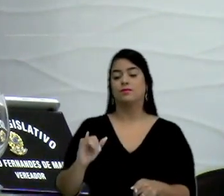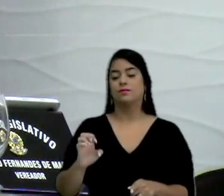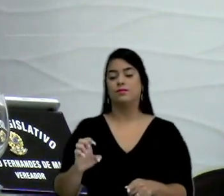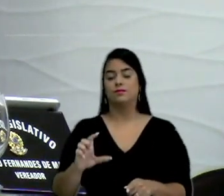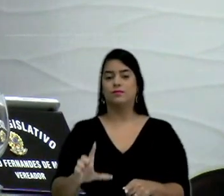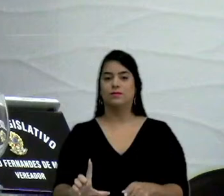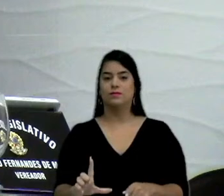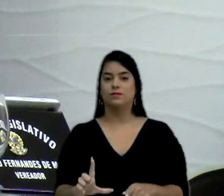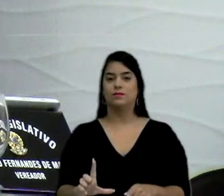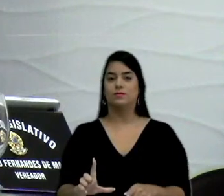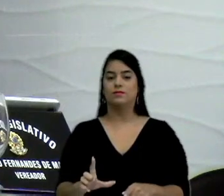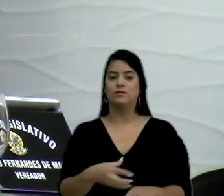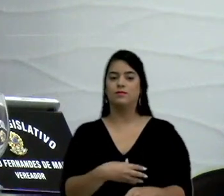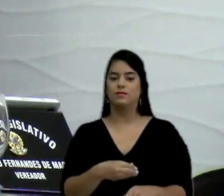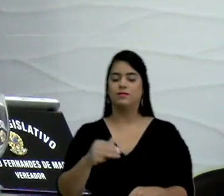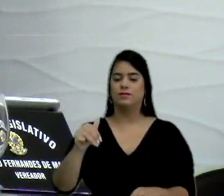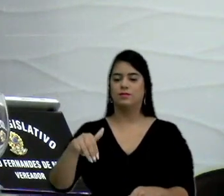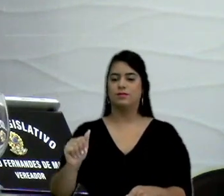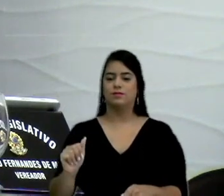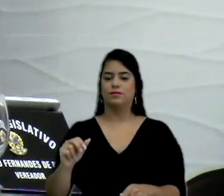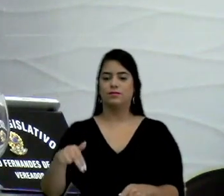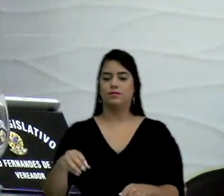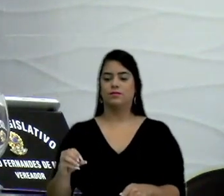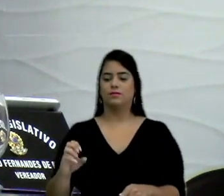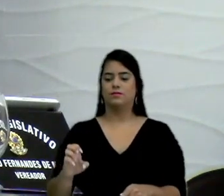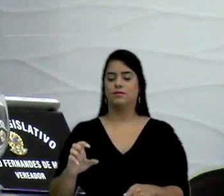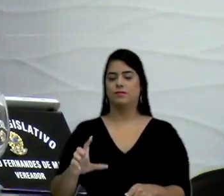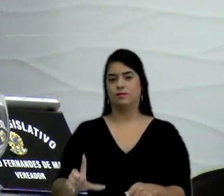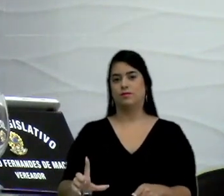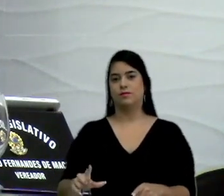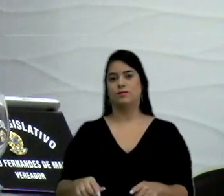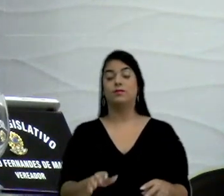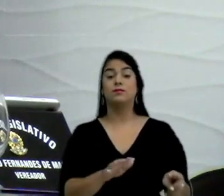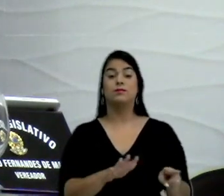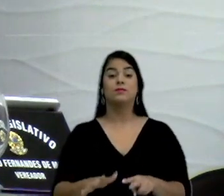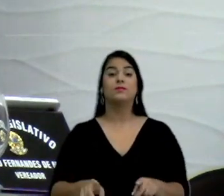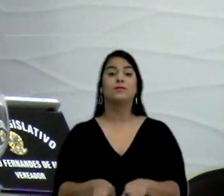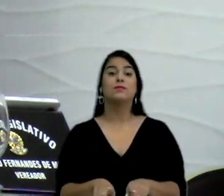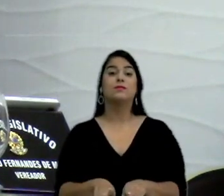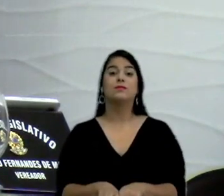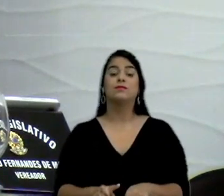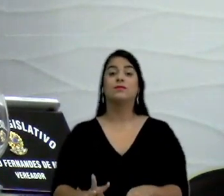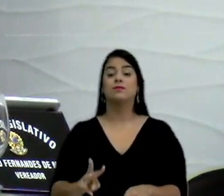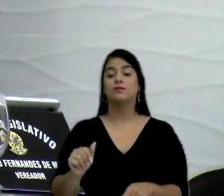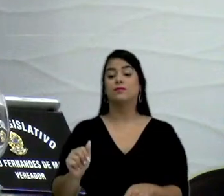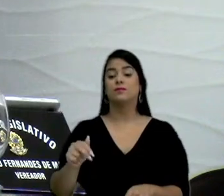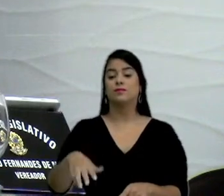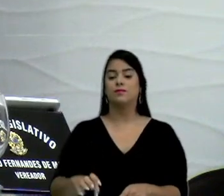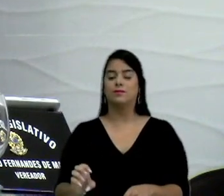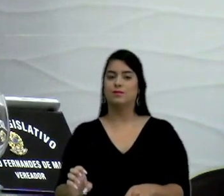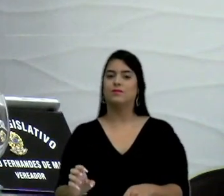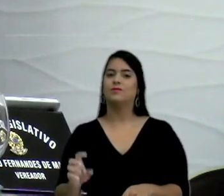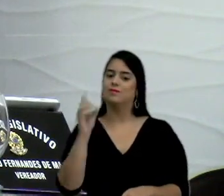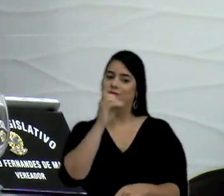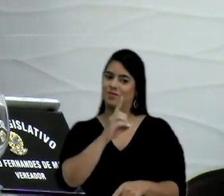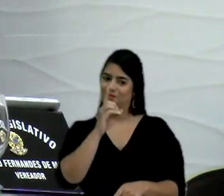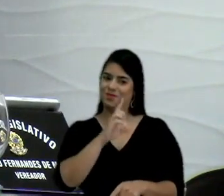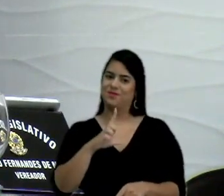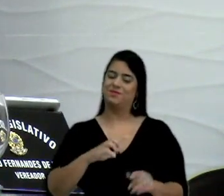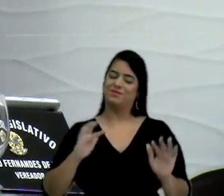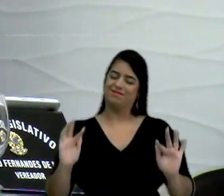cel filho de manuelzinho pedreiro e essa semana também foi di né que vamos comemorar no domingo